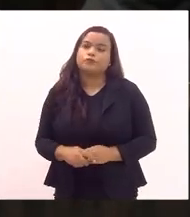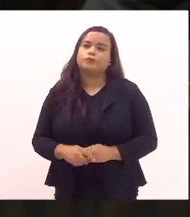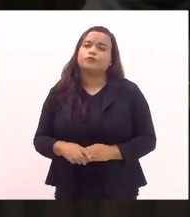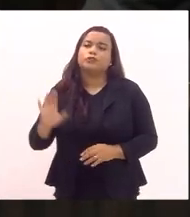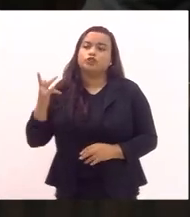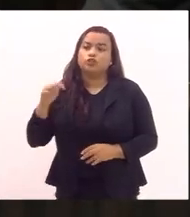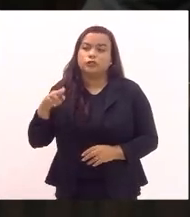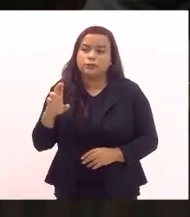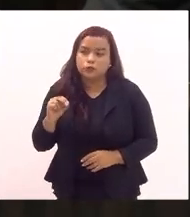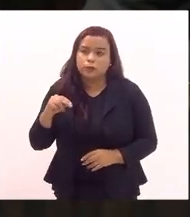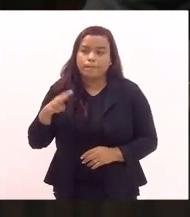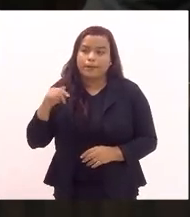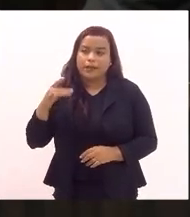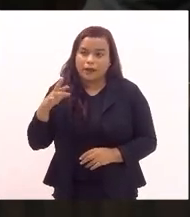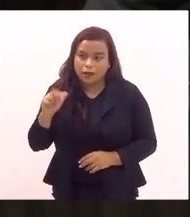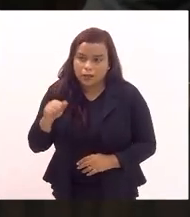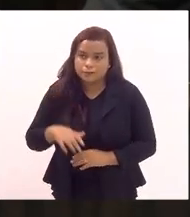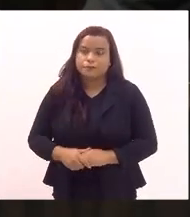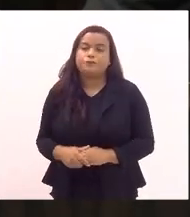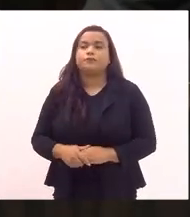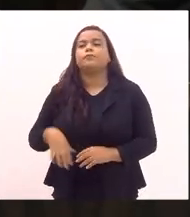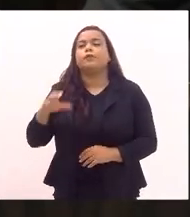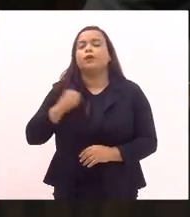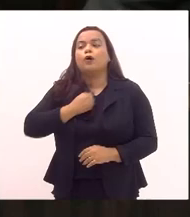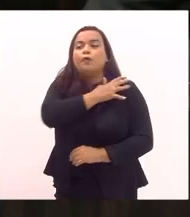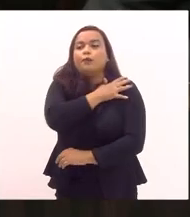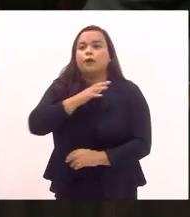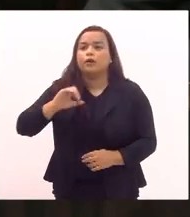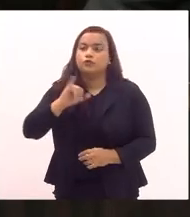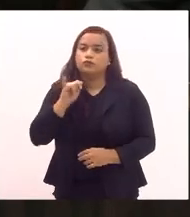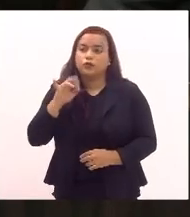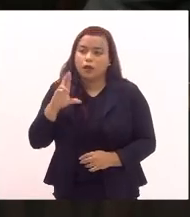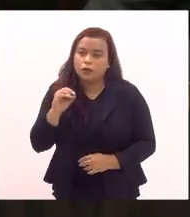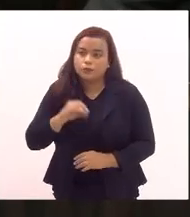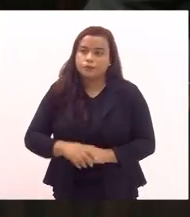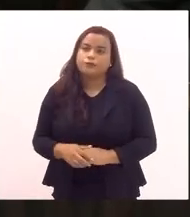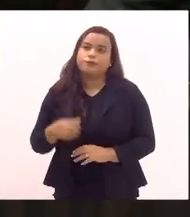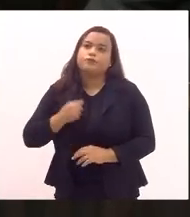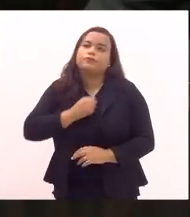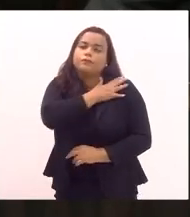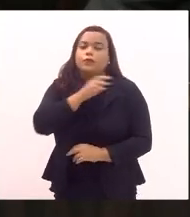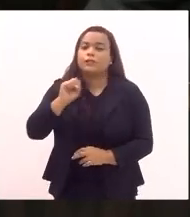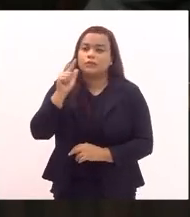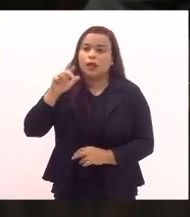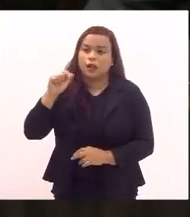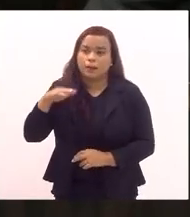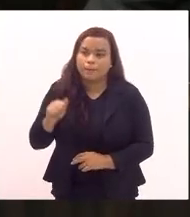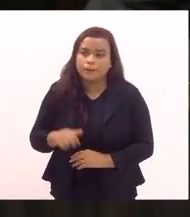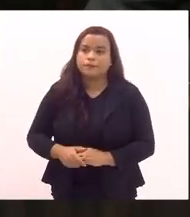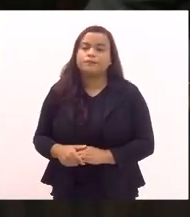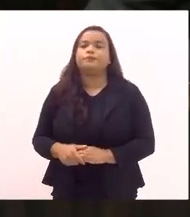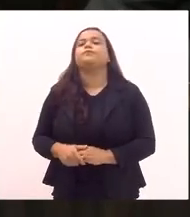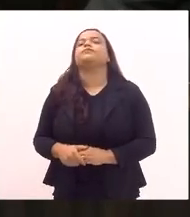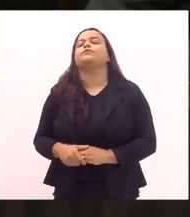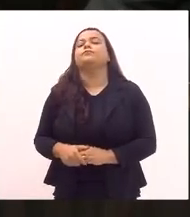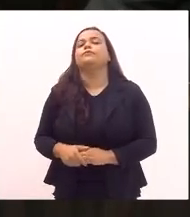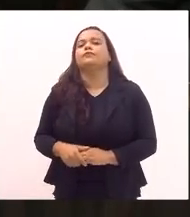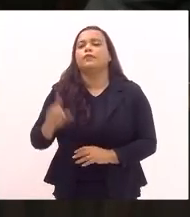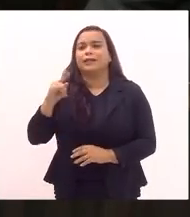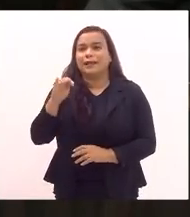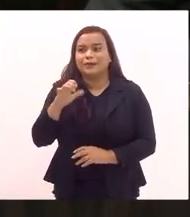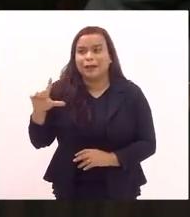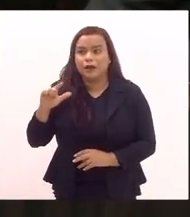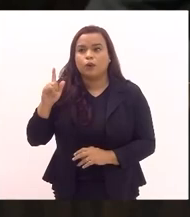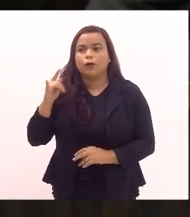Chiquinho da mangueira de Kinho da Mangueira Coronel Jairo Coronel Jairo Coronel Salema Coronel Salema